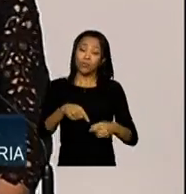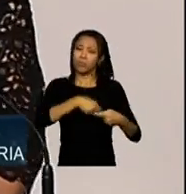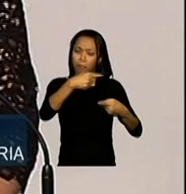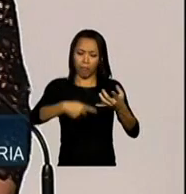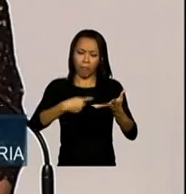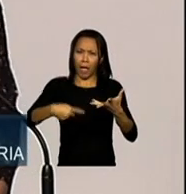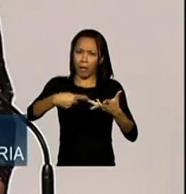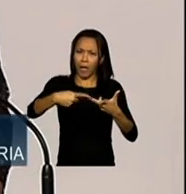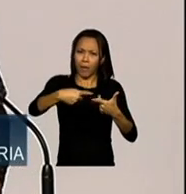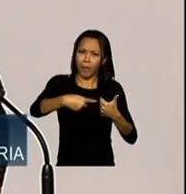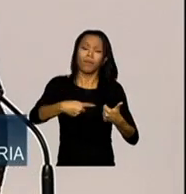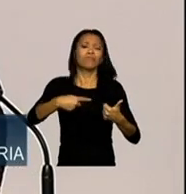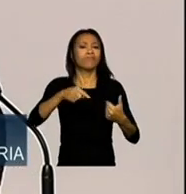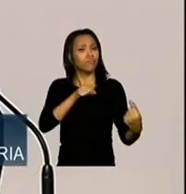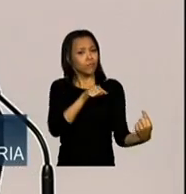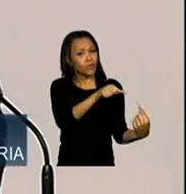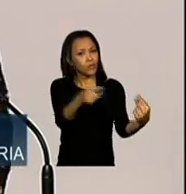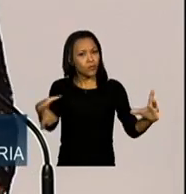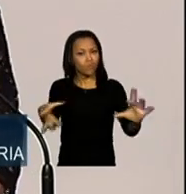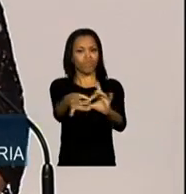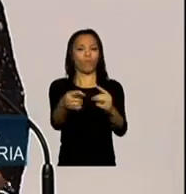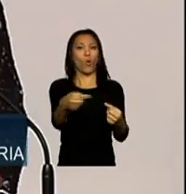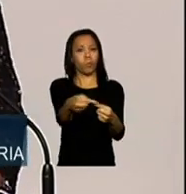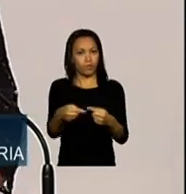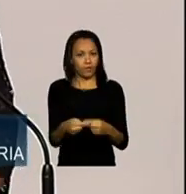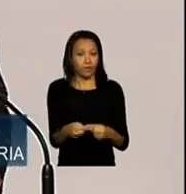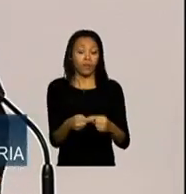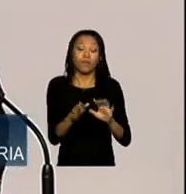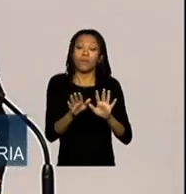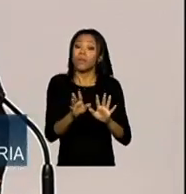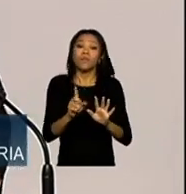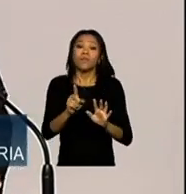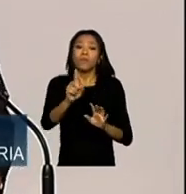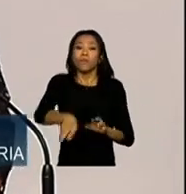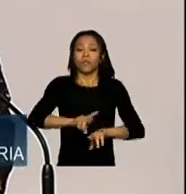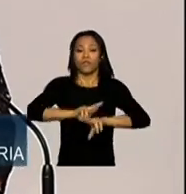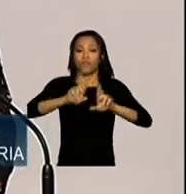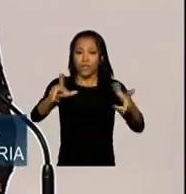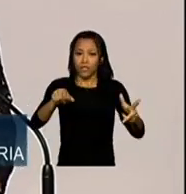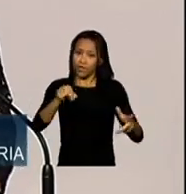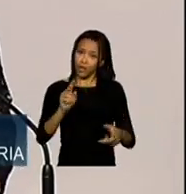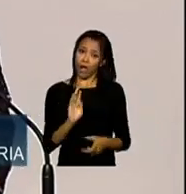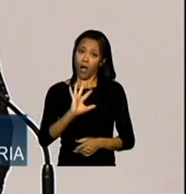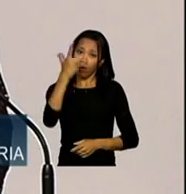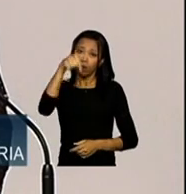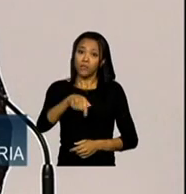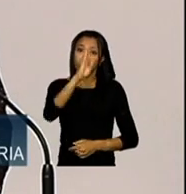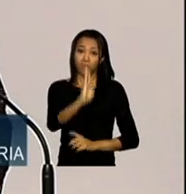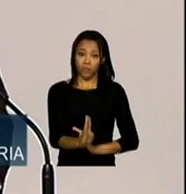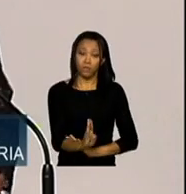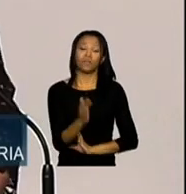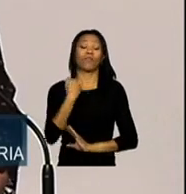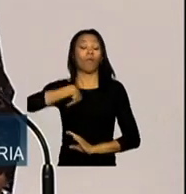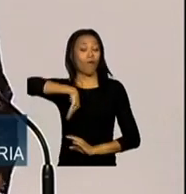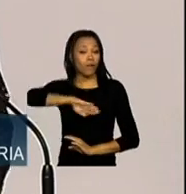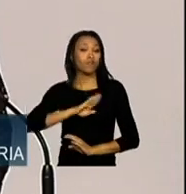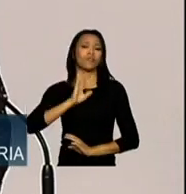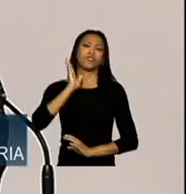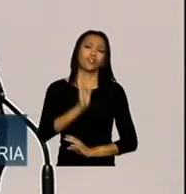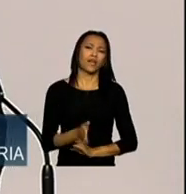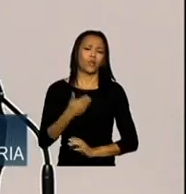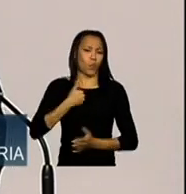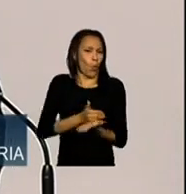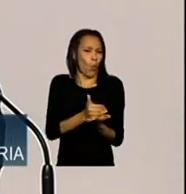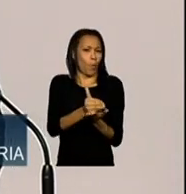indicadores se combinam. Nada mais diferente que a realidade do Brasil. Geramos, do início de